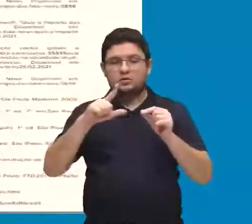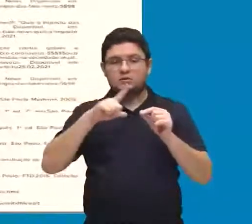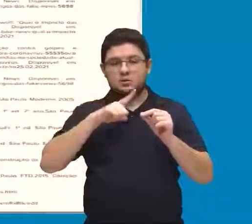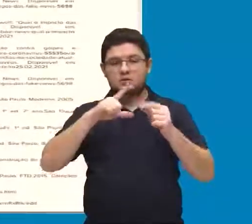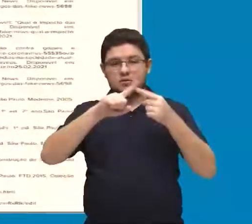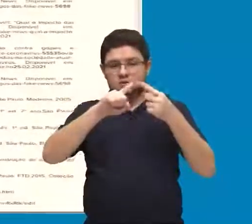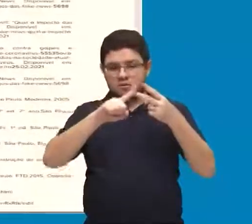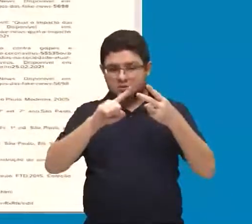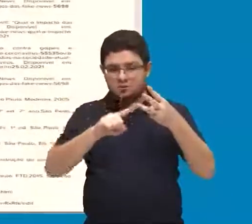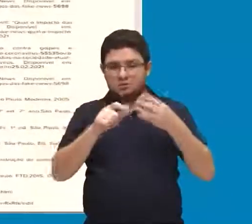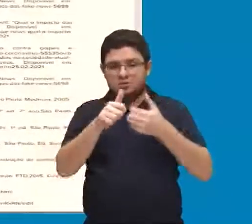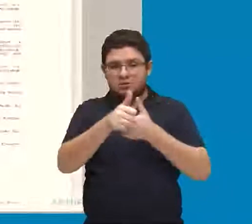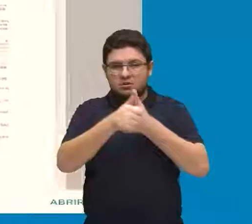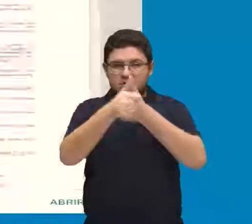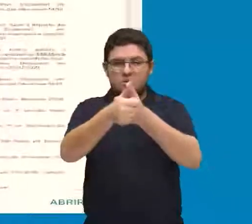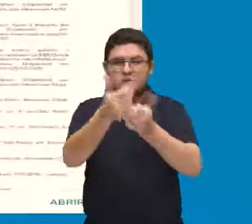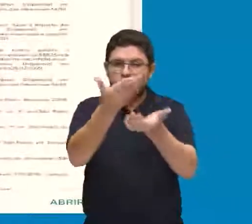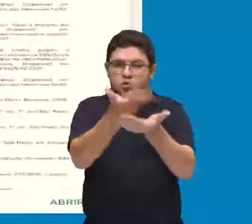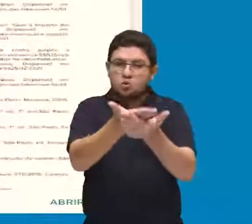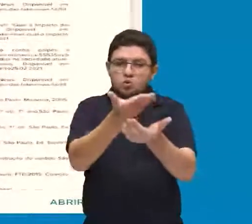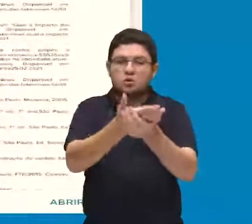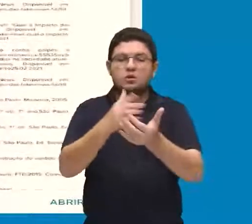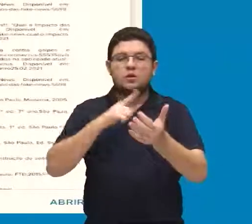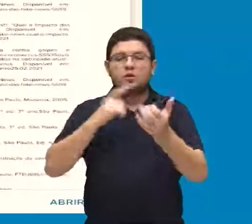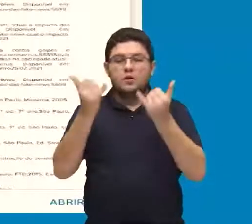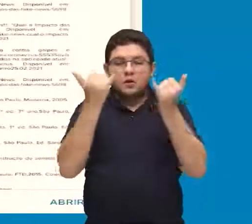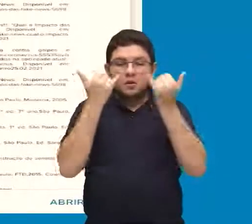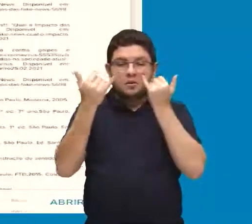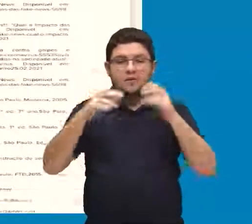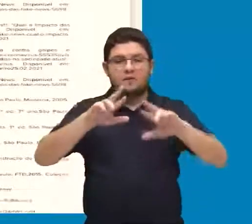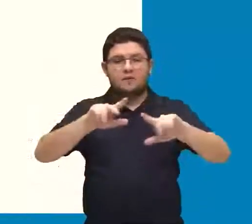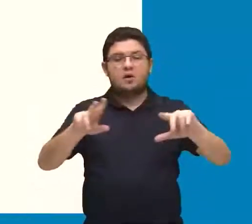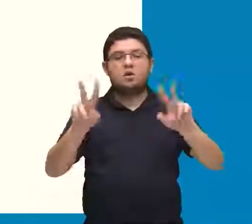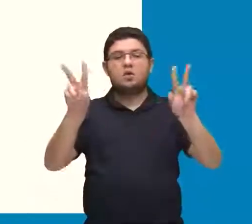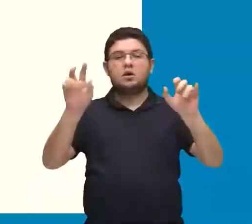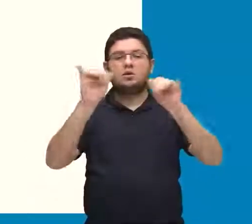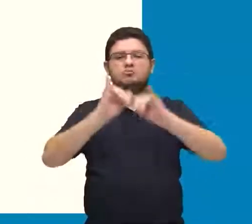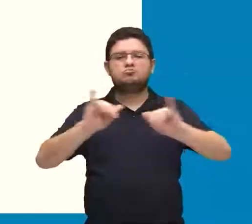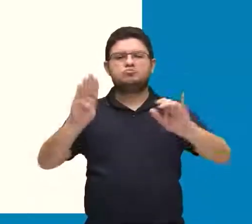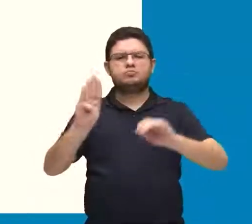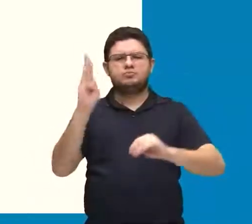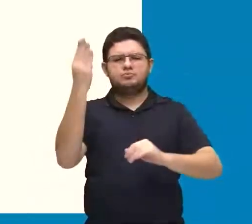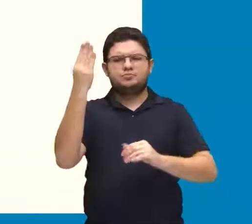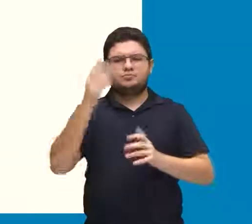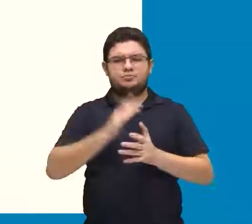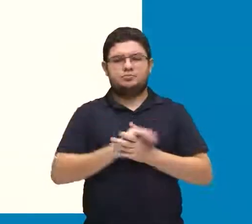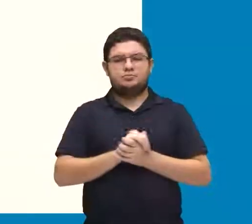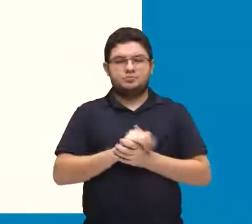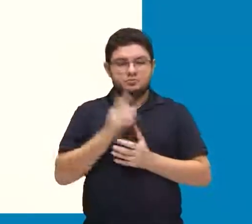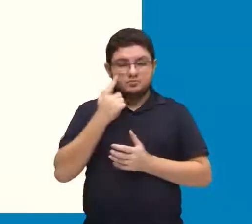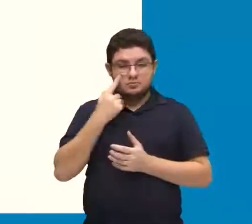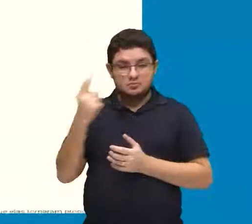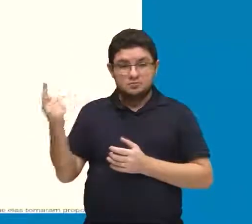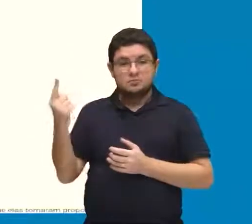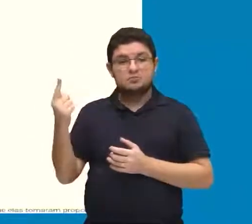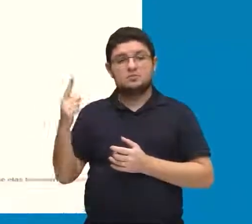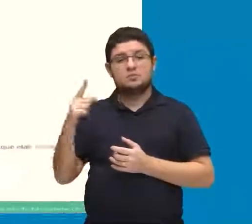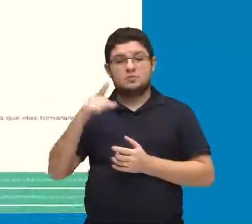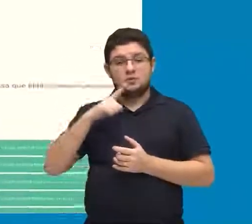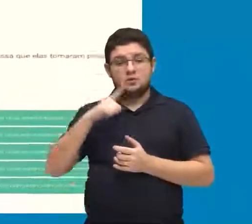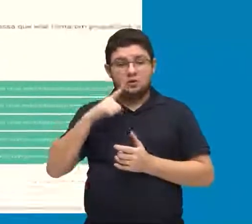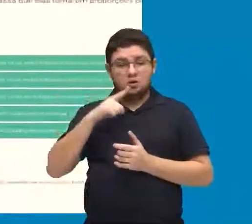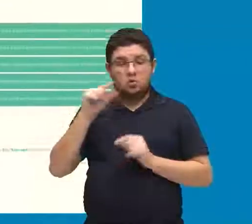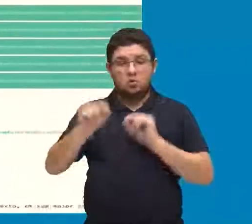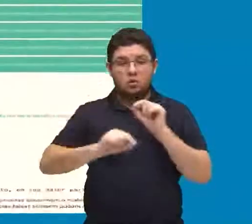com diversas outras informações relacionadas a fake news. E esses roteiros, eles estão disponíveis na